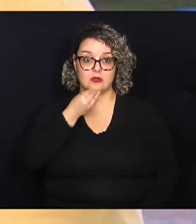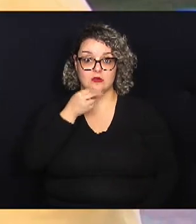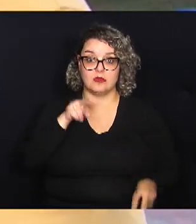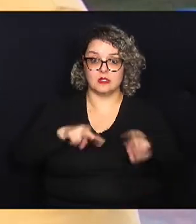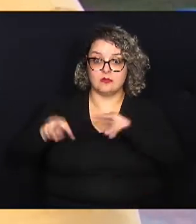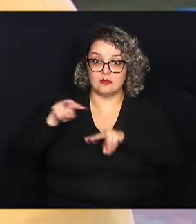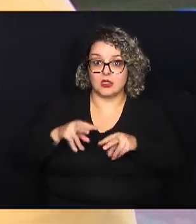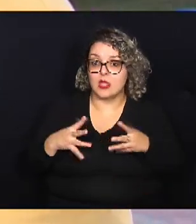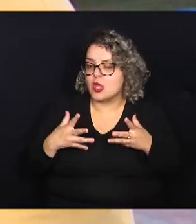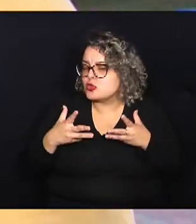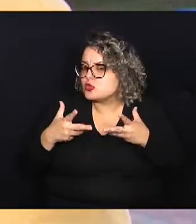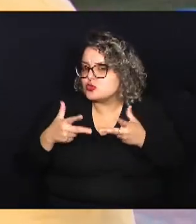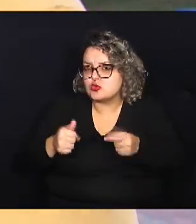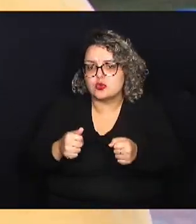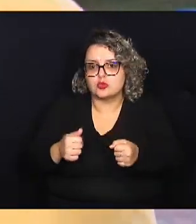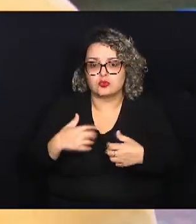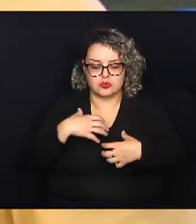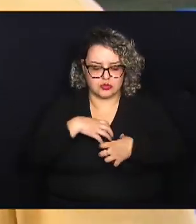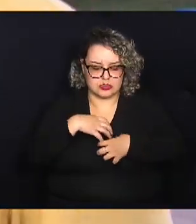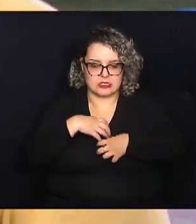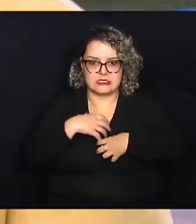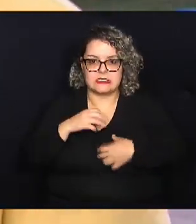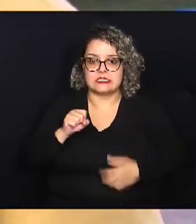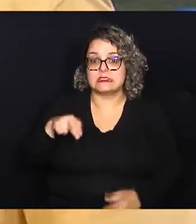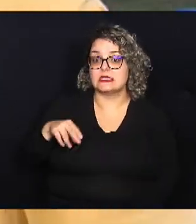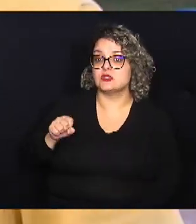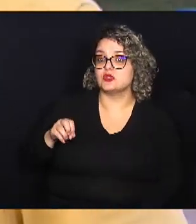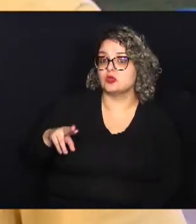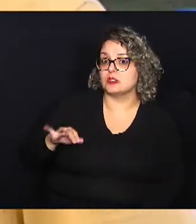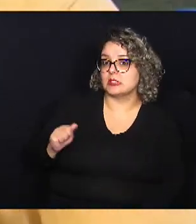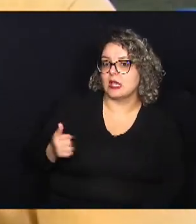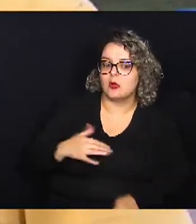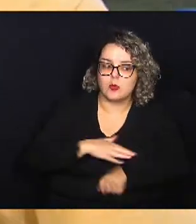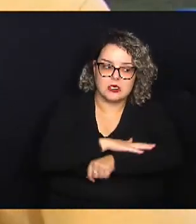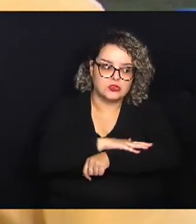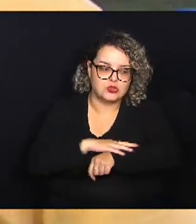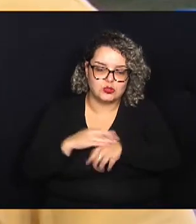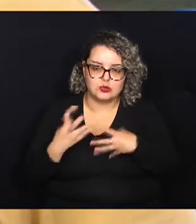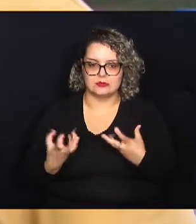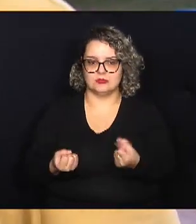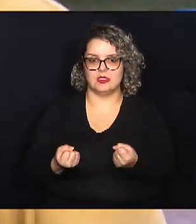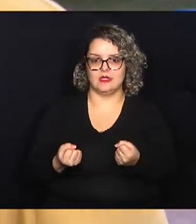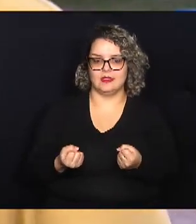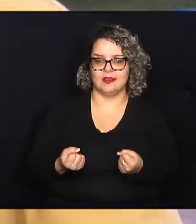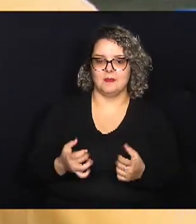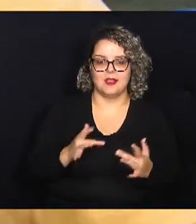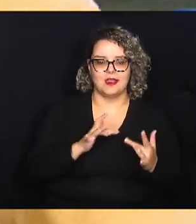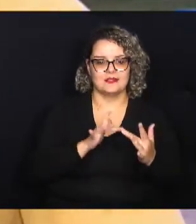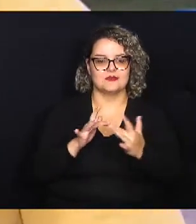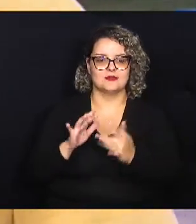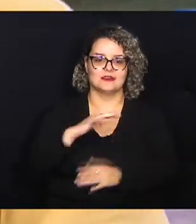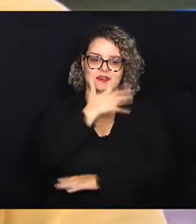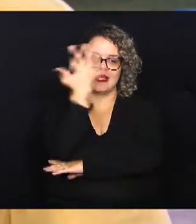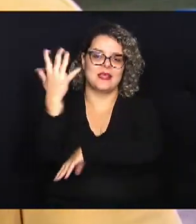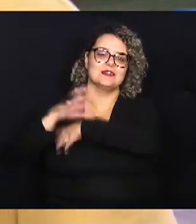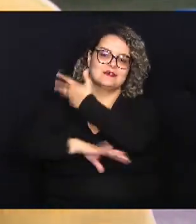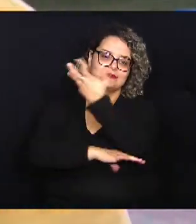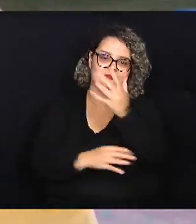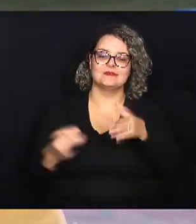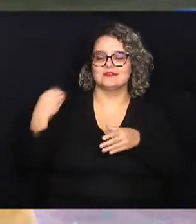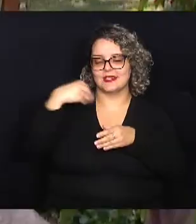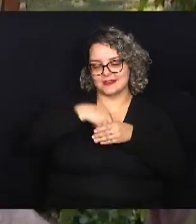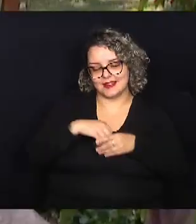é todo sentido, sensorial, ou seja, desperta os sentidos das crianças para a natureza. Então essa ideia está bem inserida dentro do